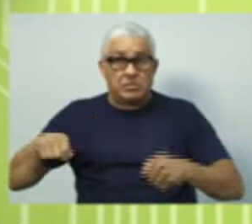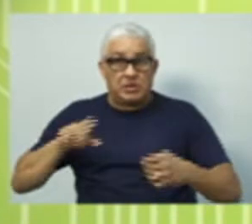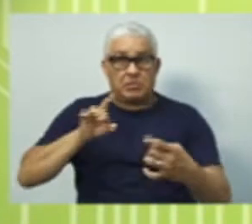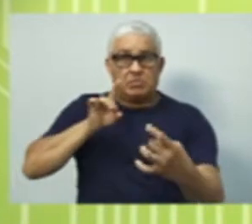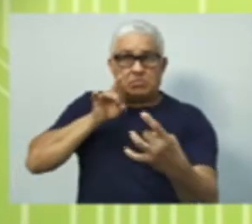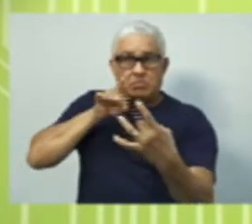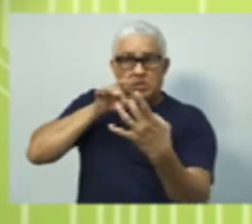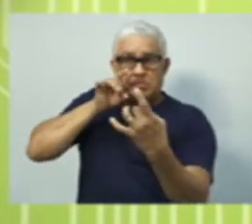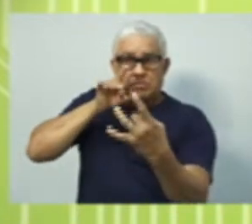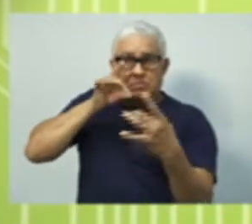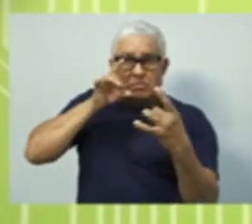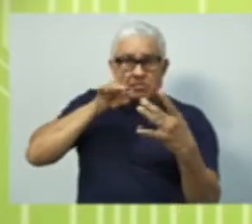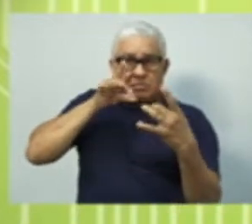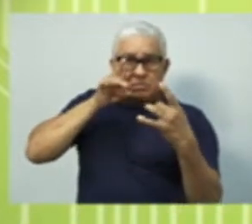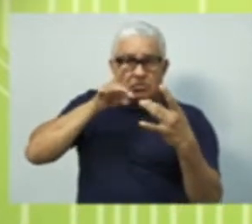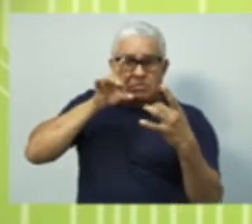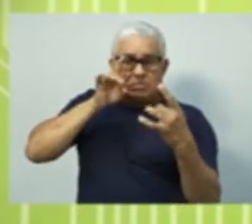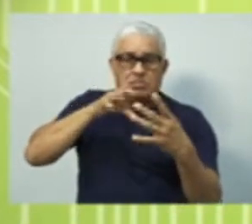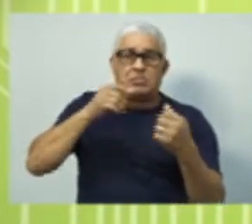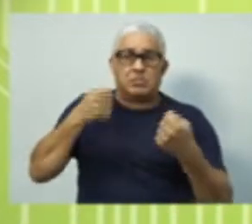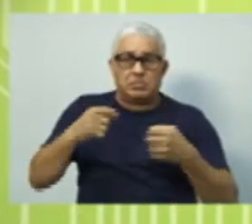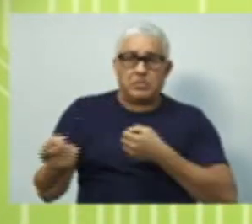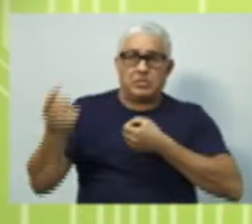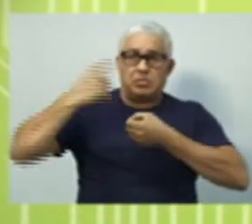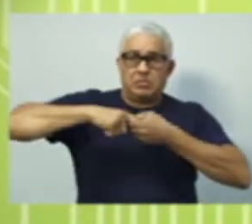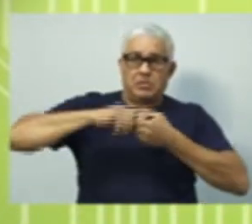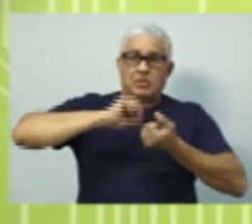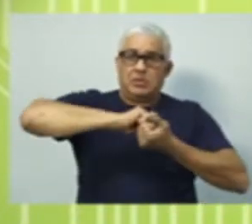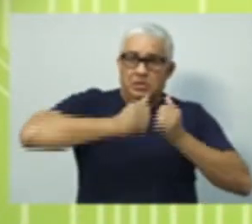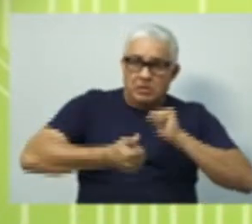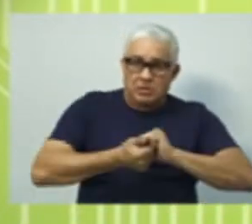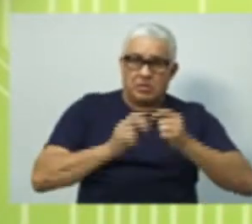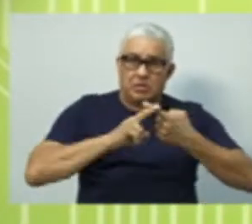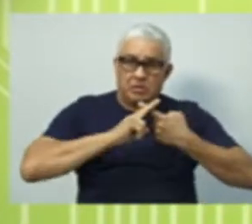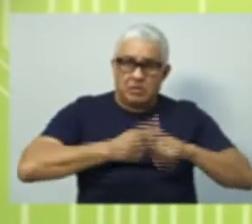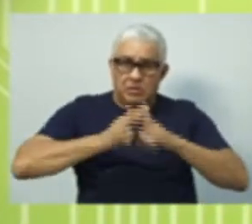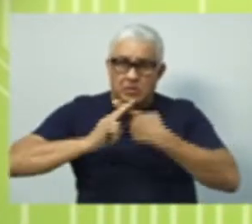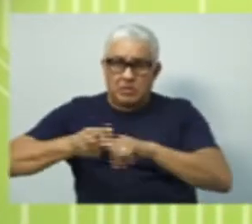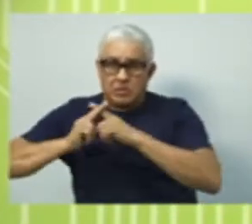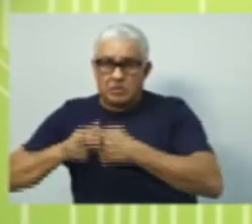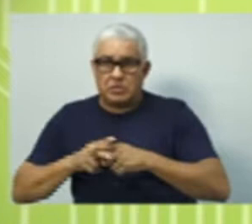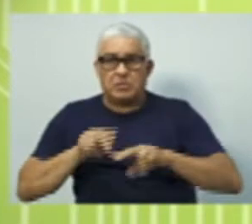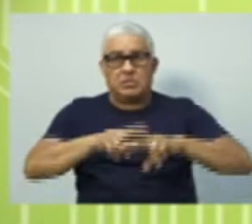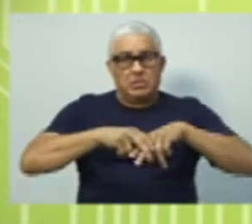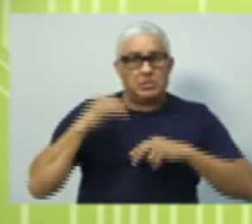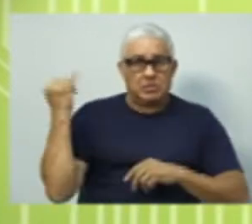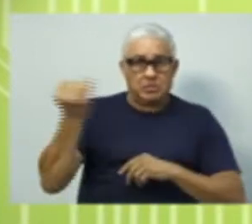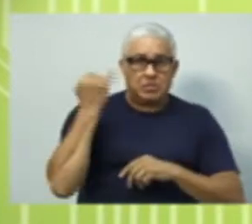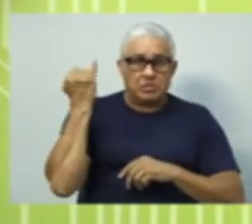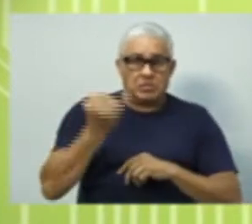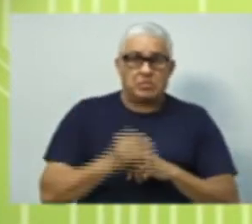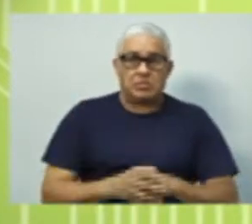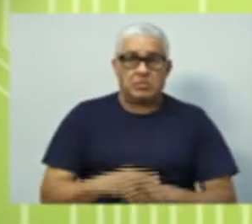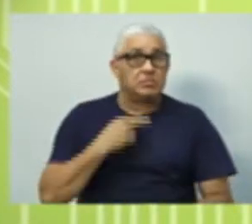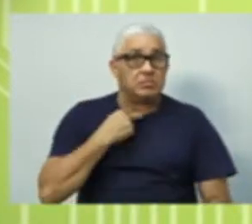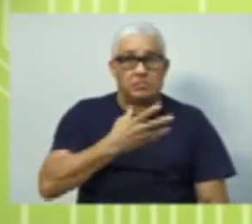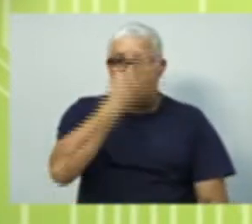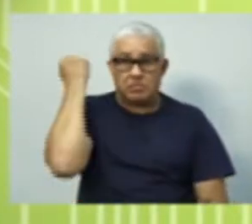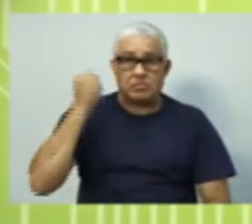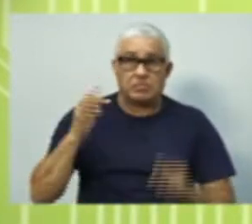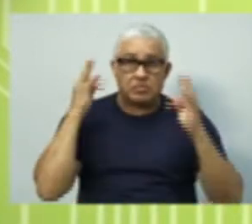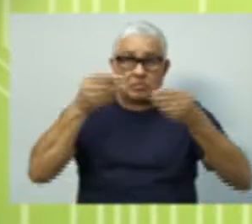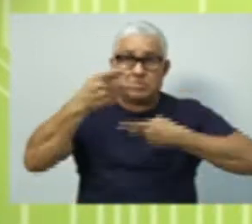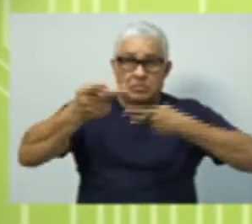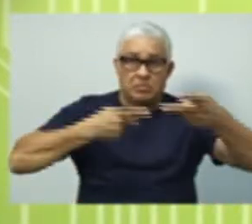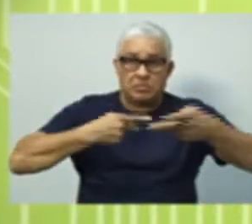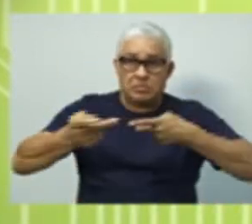planejamento. Será que ele é eficiente ou ele é ineficiente? Então eu tenho que analisar isso no decorrer, passo a passo.